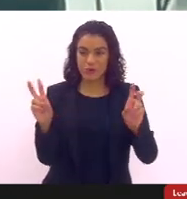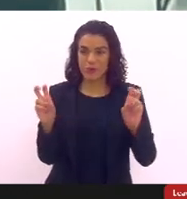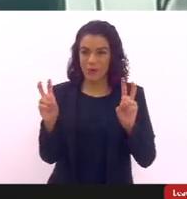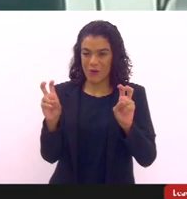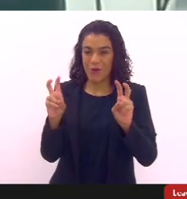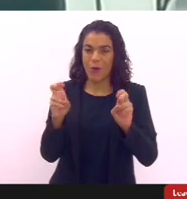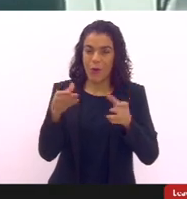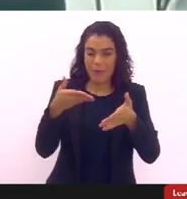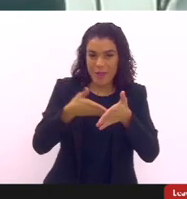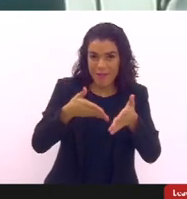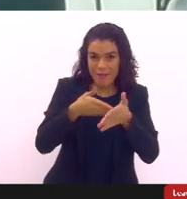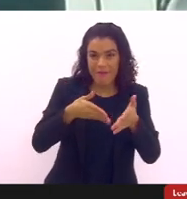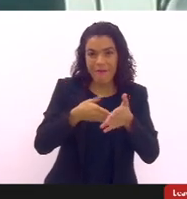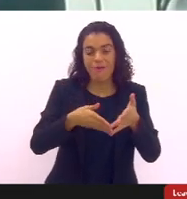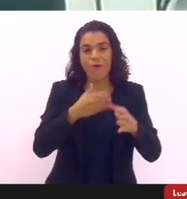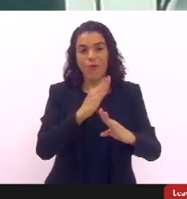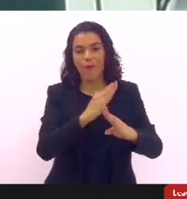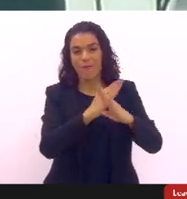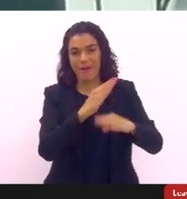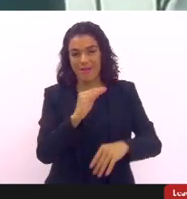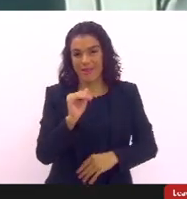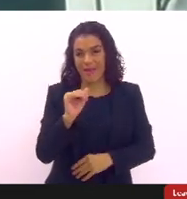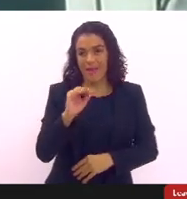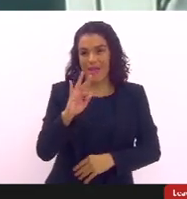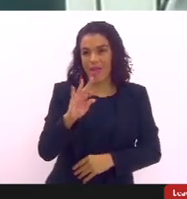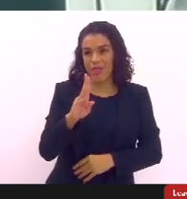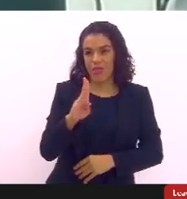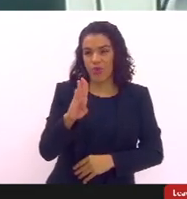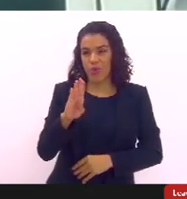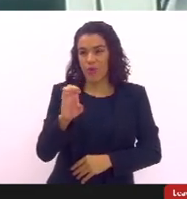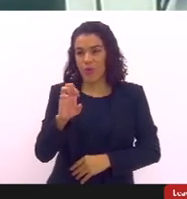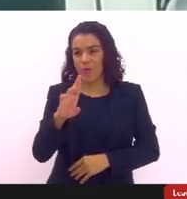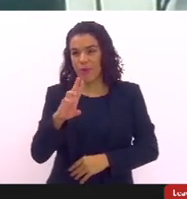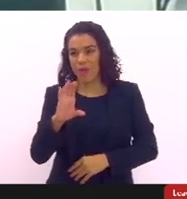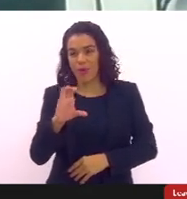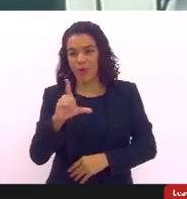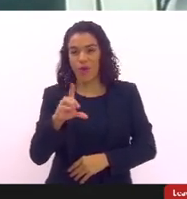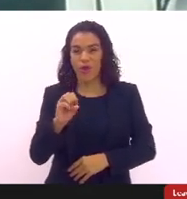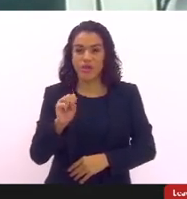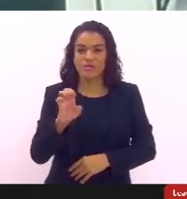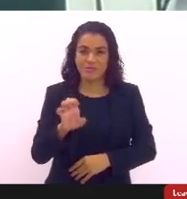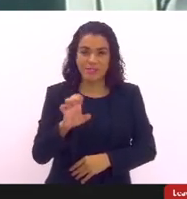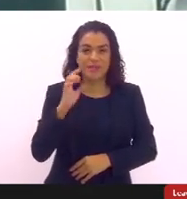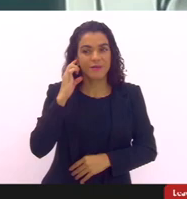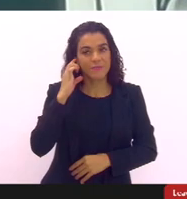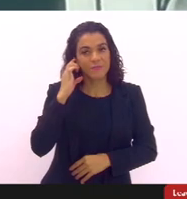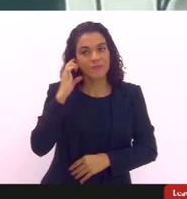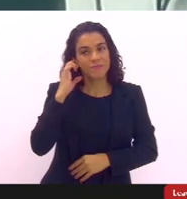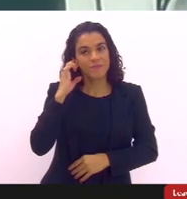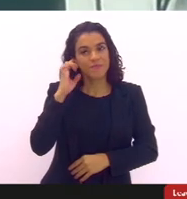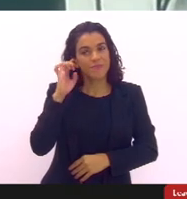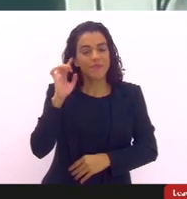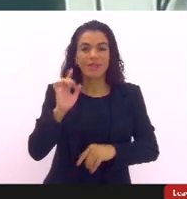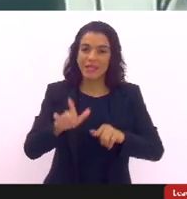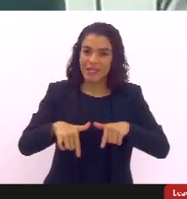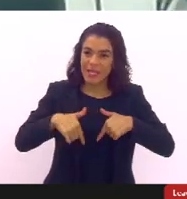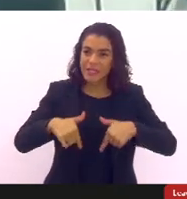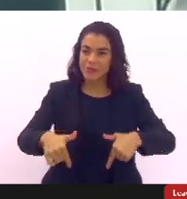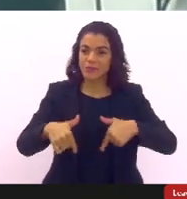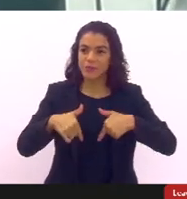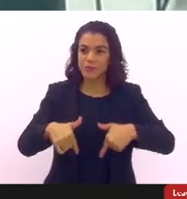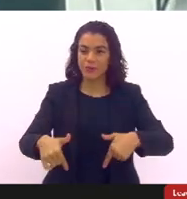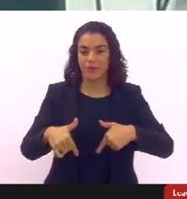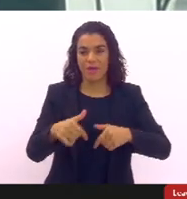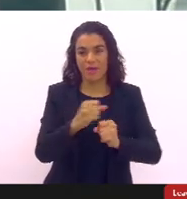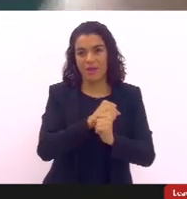ao enfrentamento à tuberculose é uma ansiedade premente e permanente na equipe que atua, né, já